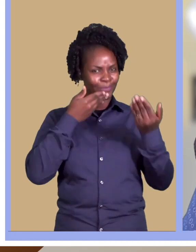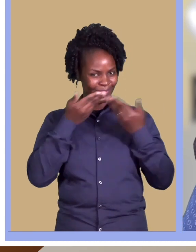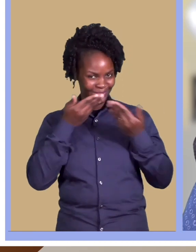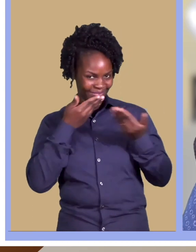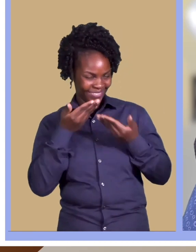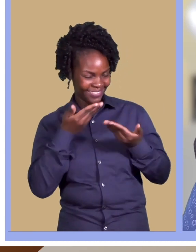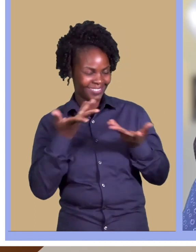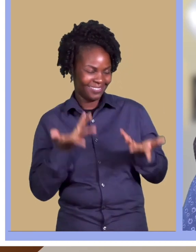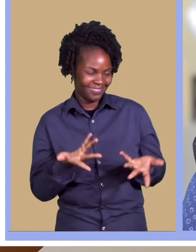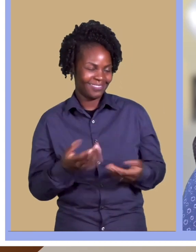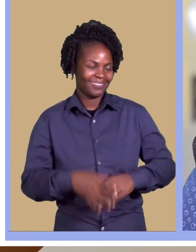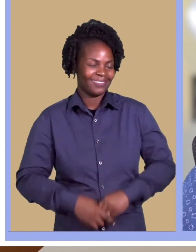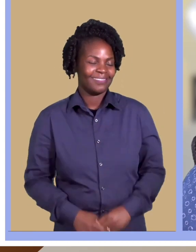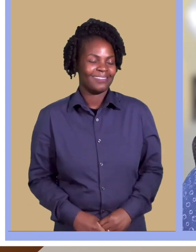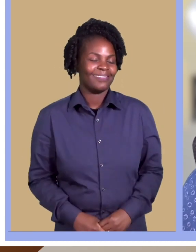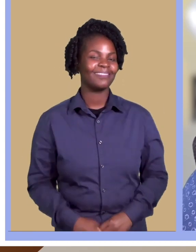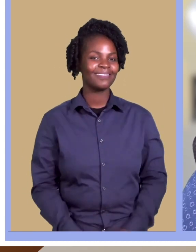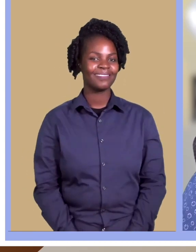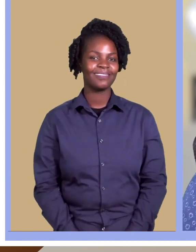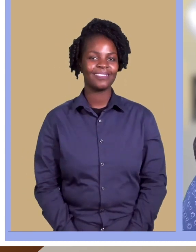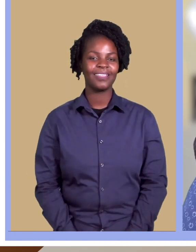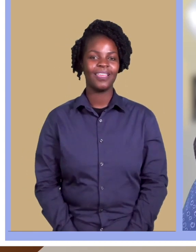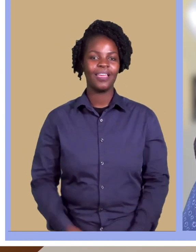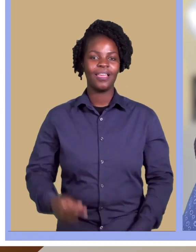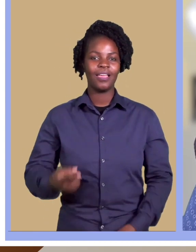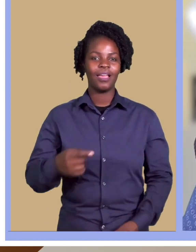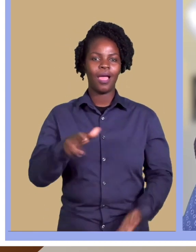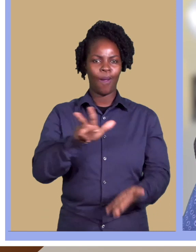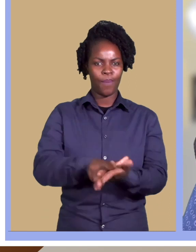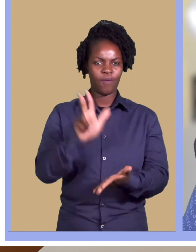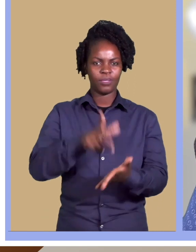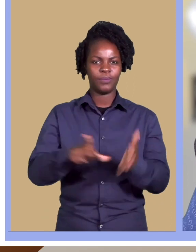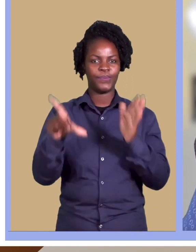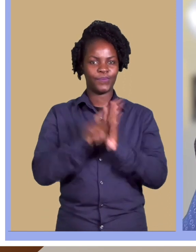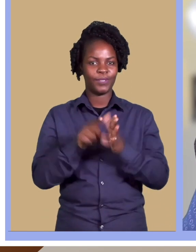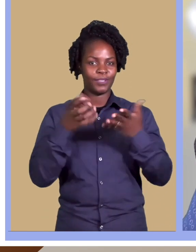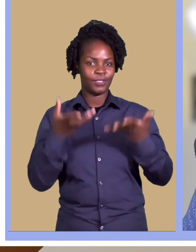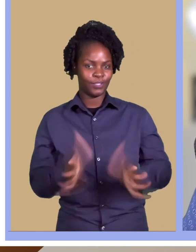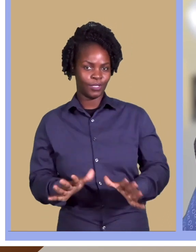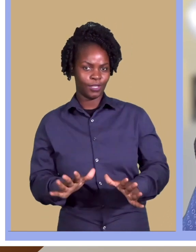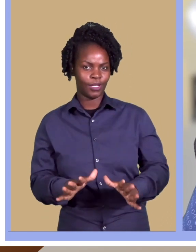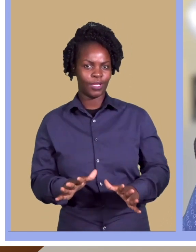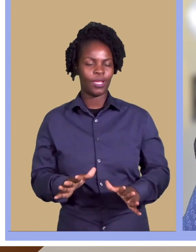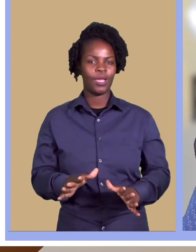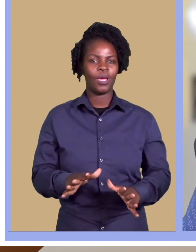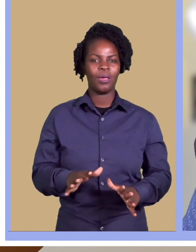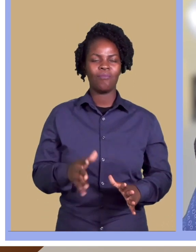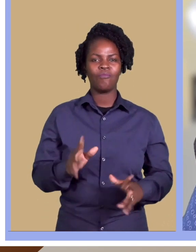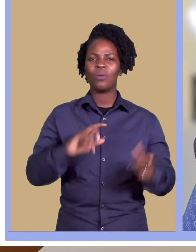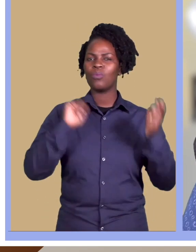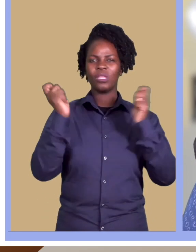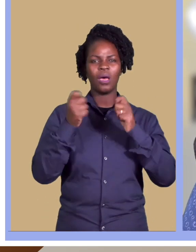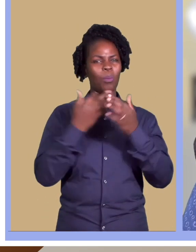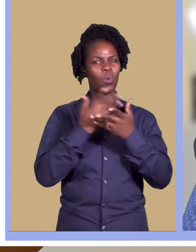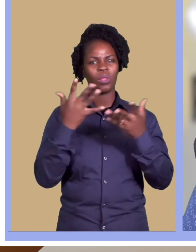da aprovação da lei, muita coisa vai mudar, não é? Olhando a questão de pessoas